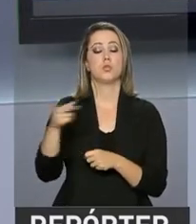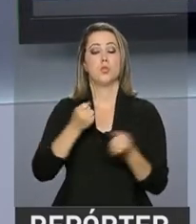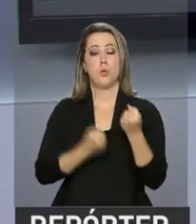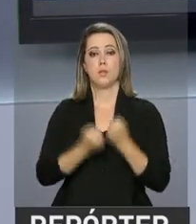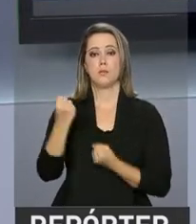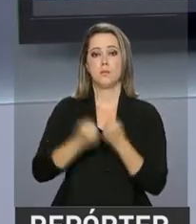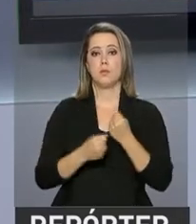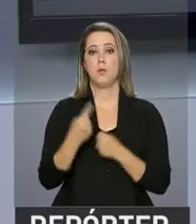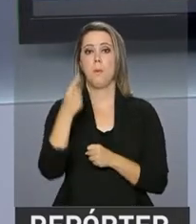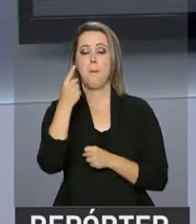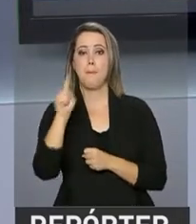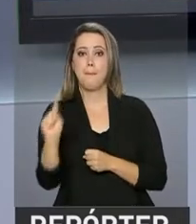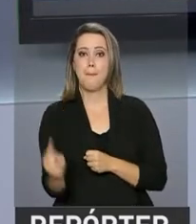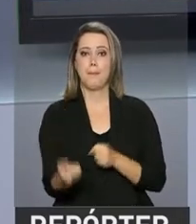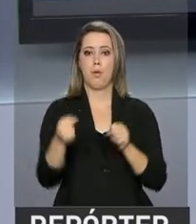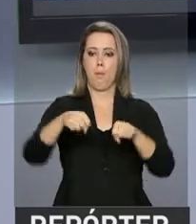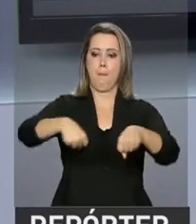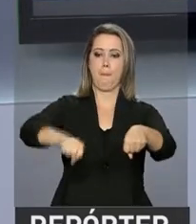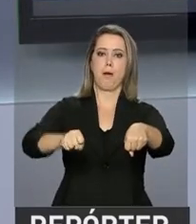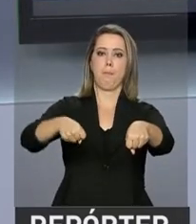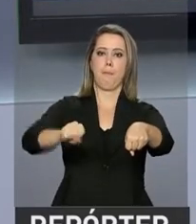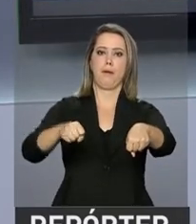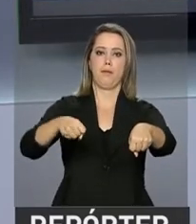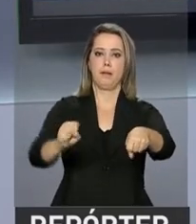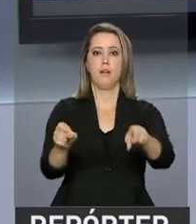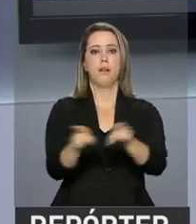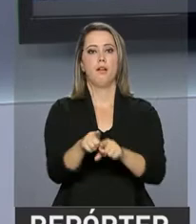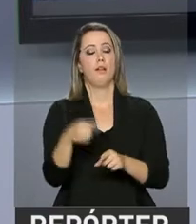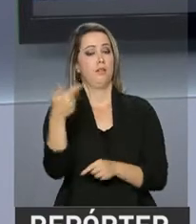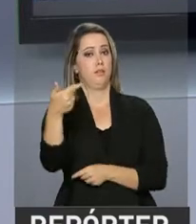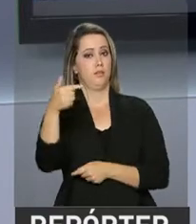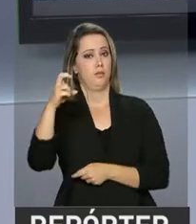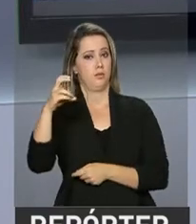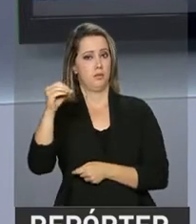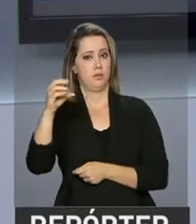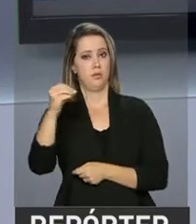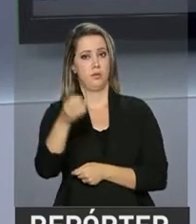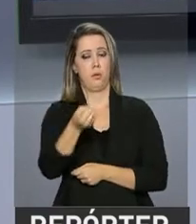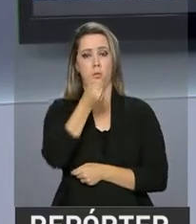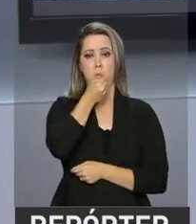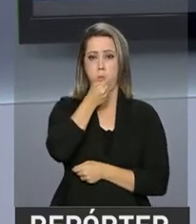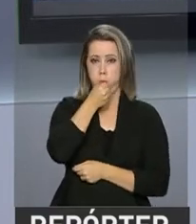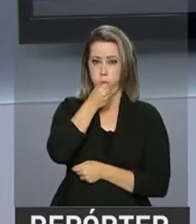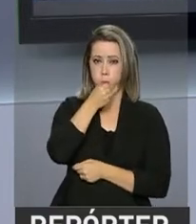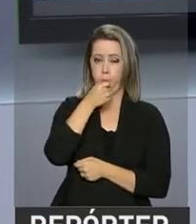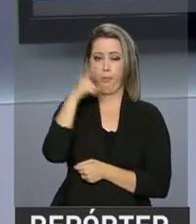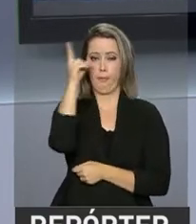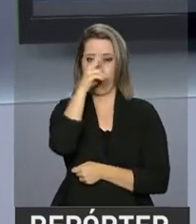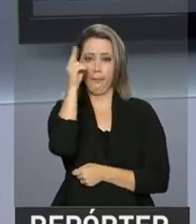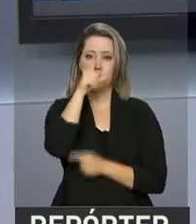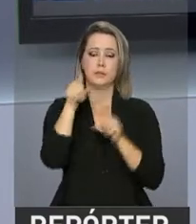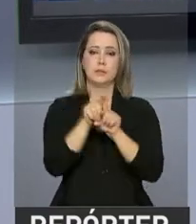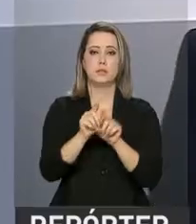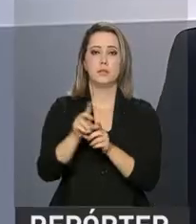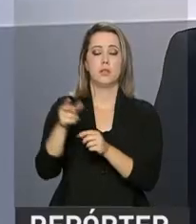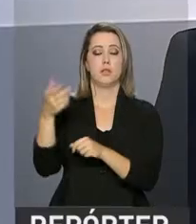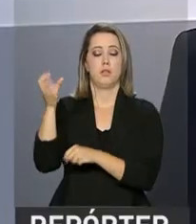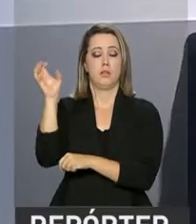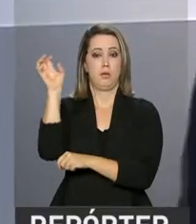motocicletas quase 2.500 bafômetros além de 390 radares portáteis